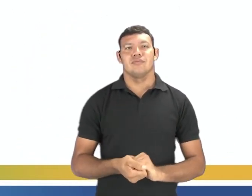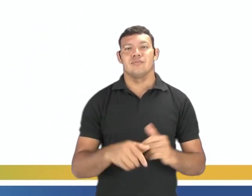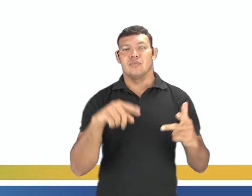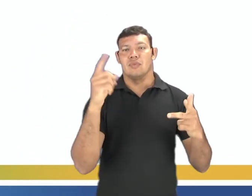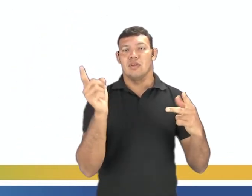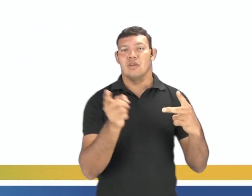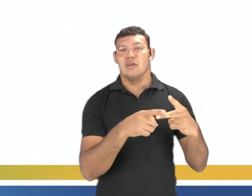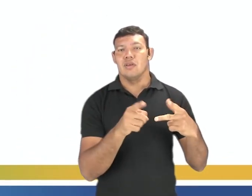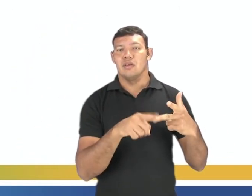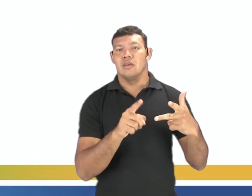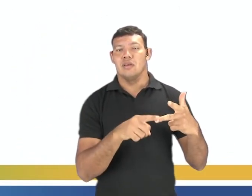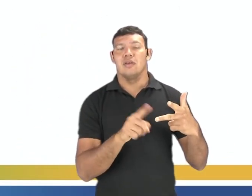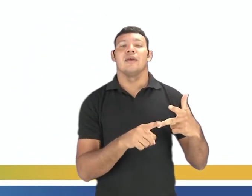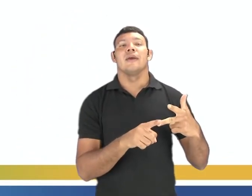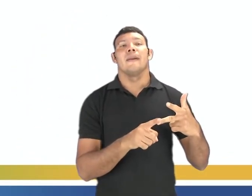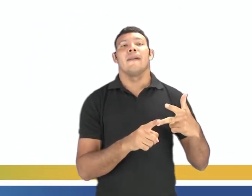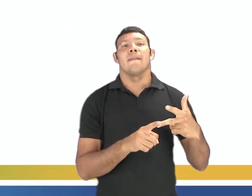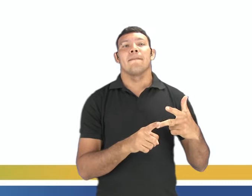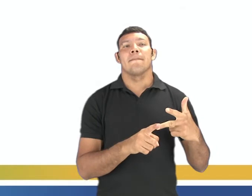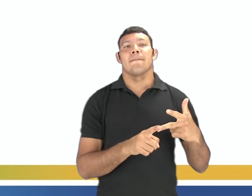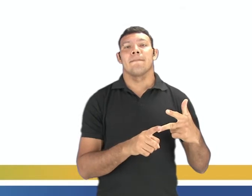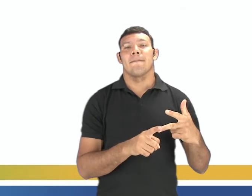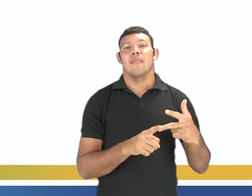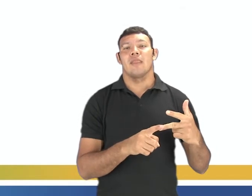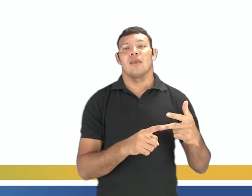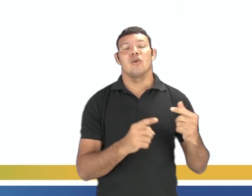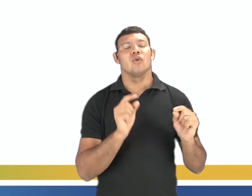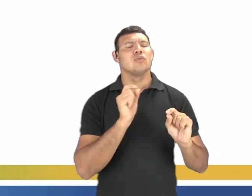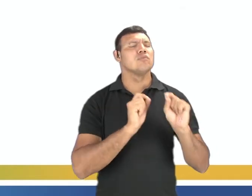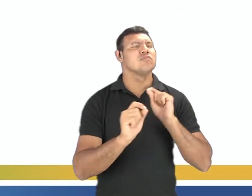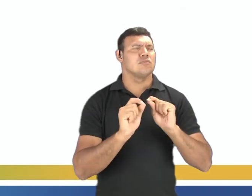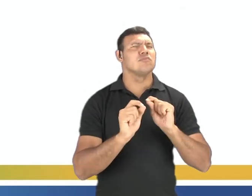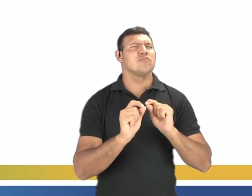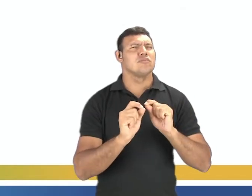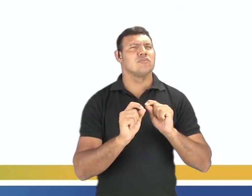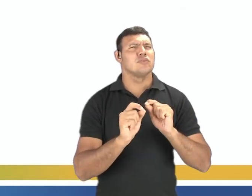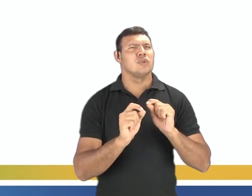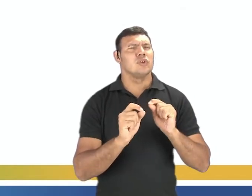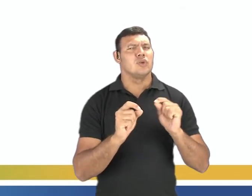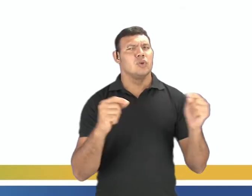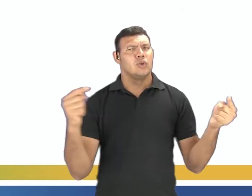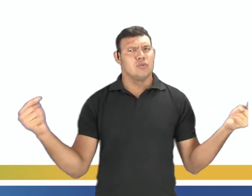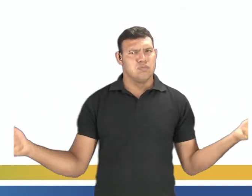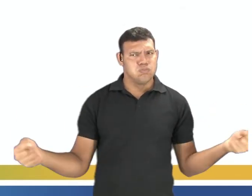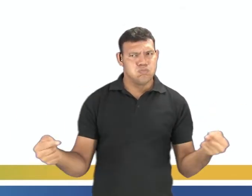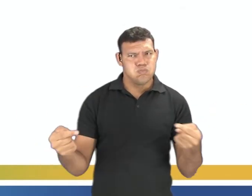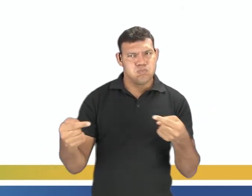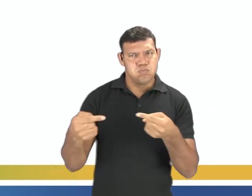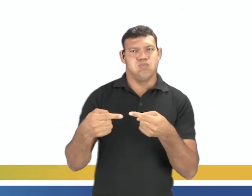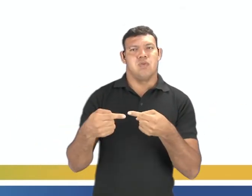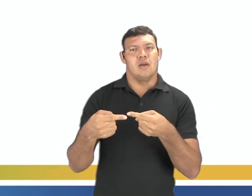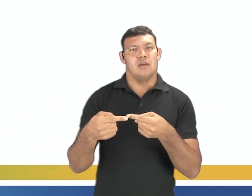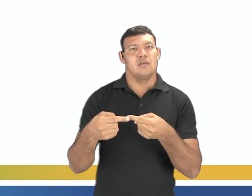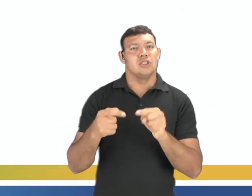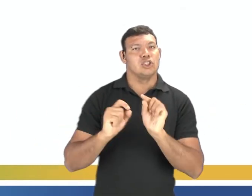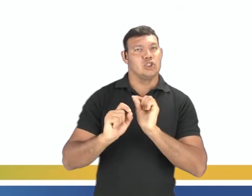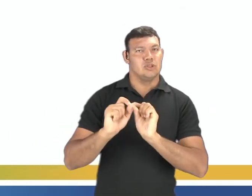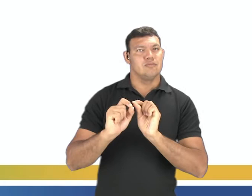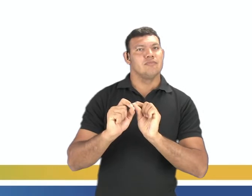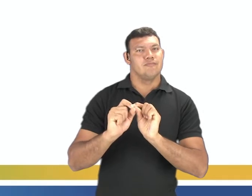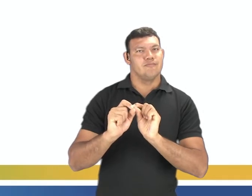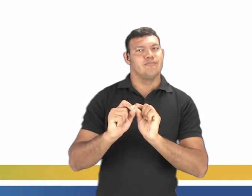e no nas concorrentes se tem um único ponto comum já é o caso contrário das retas paralelas